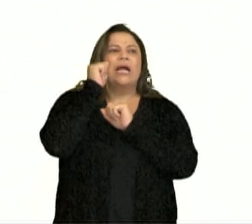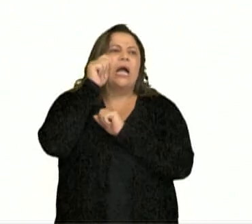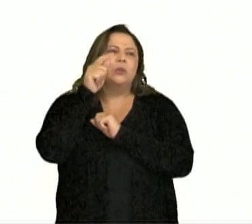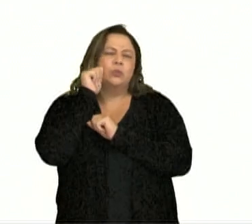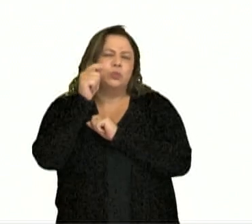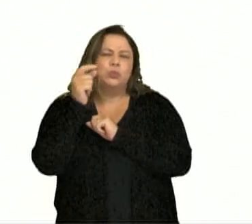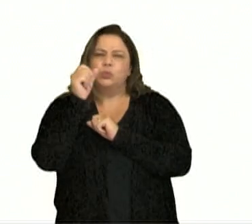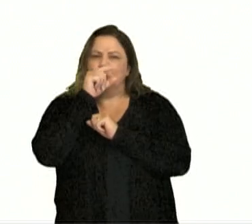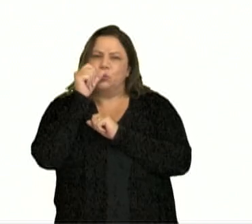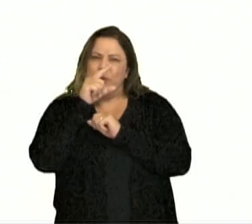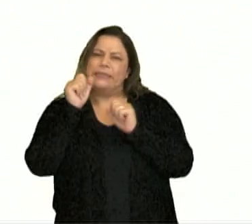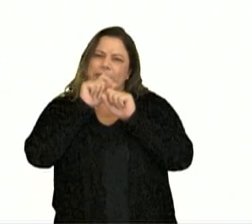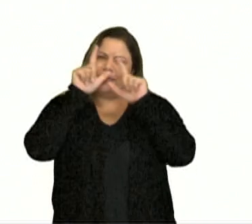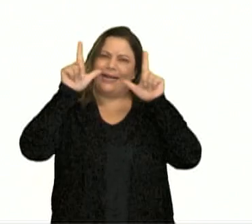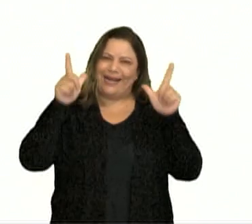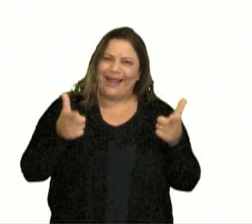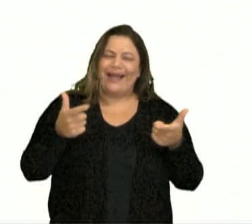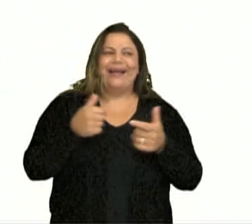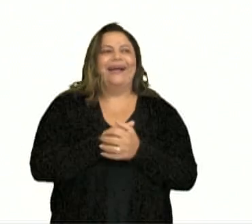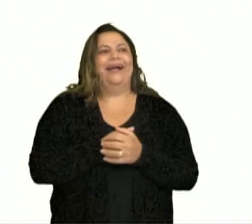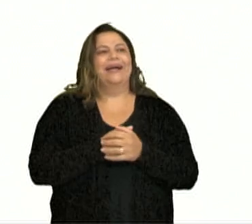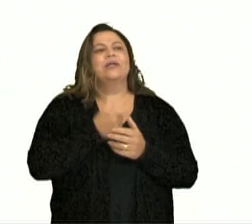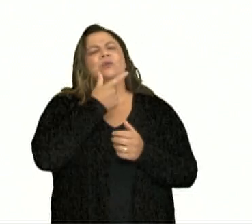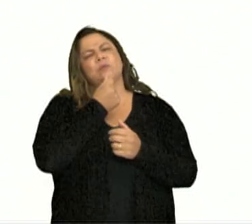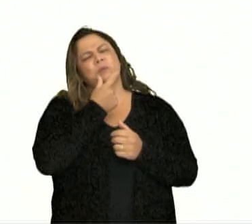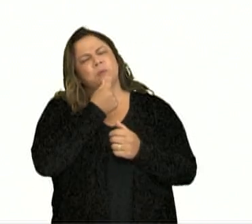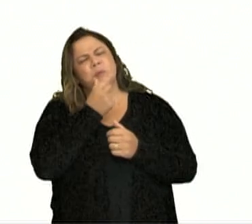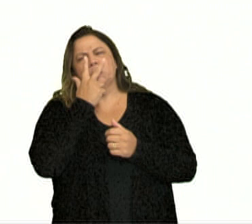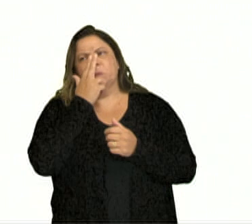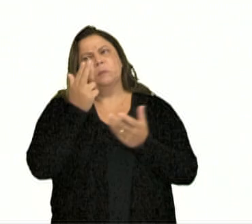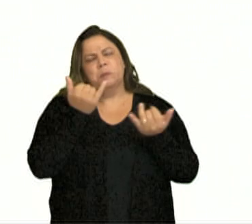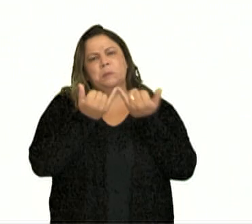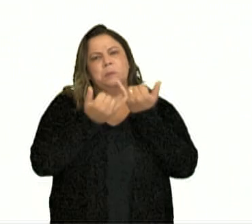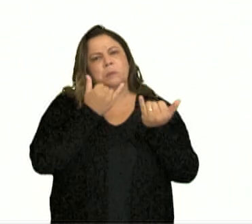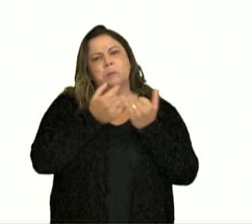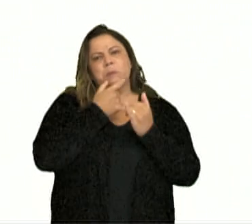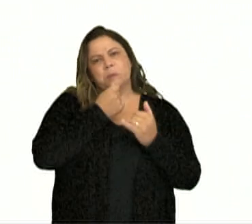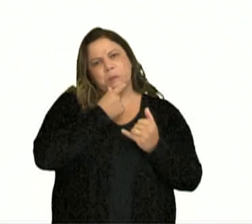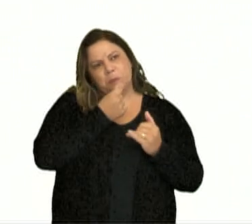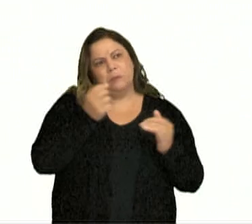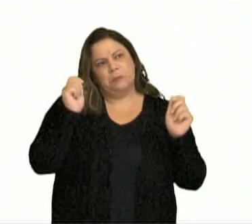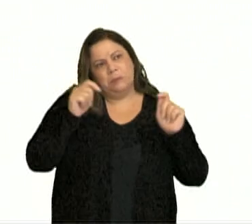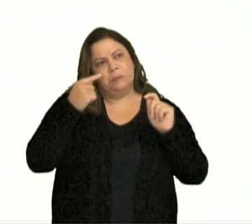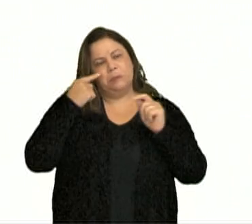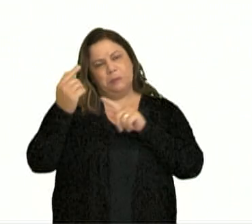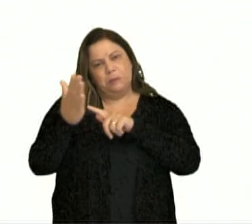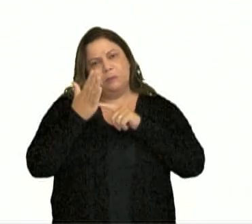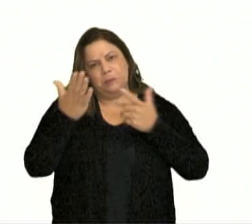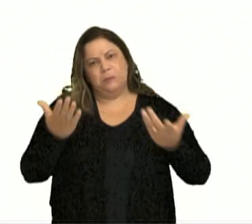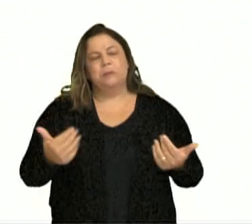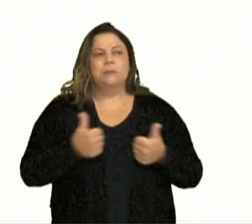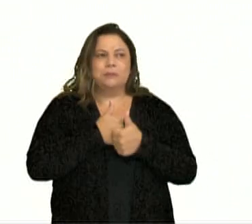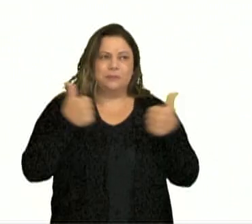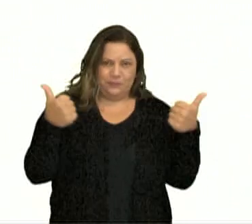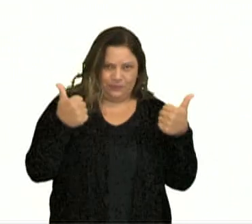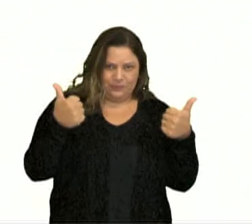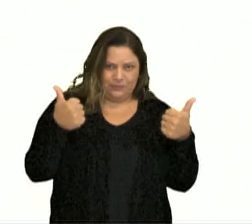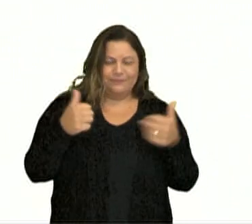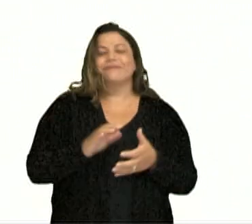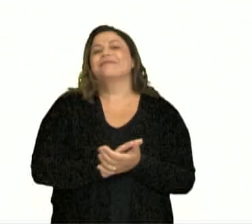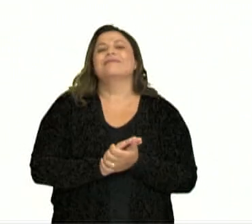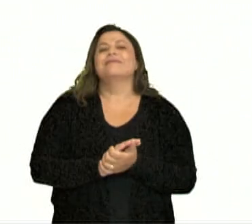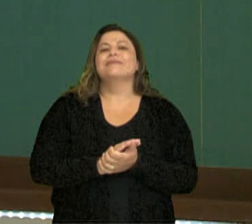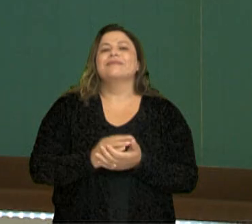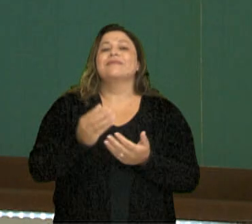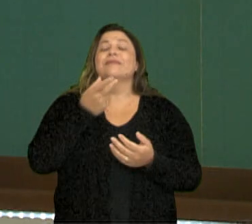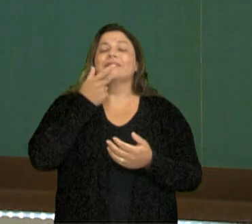claro, né? Provavelmente um menininho, não tenho certeza, mas é isso que a imagem nos traz. Ok, estamos falando de um